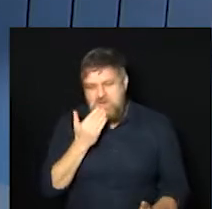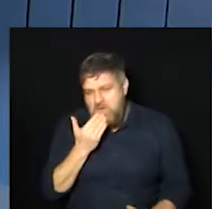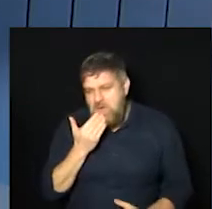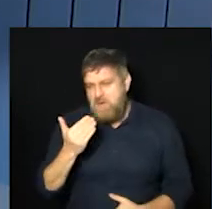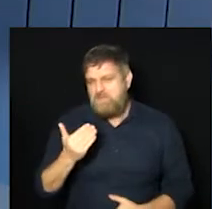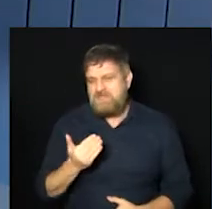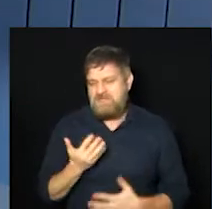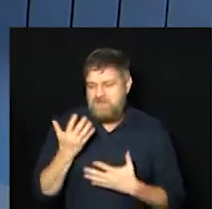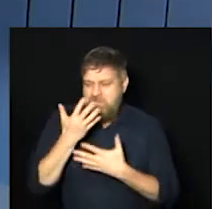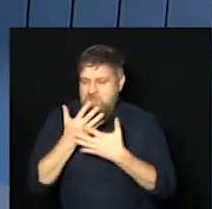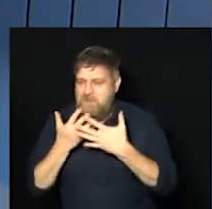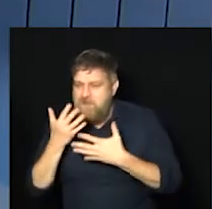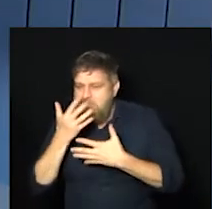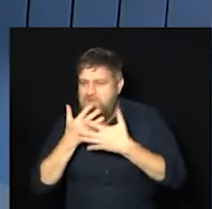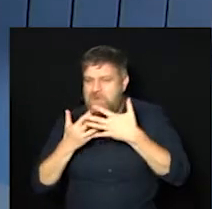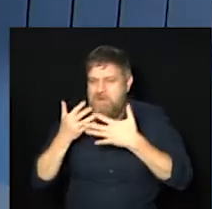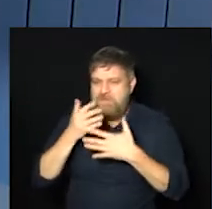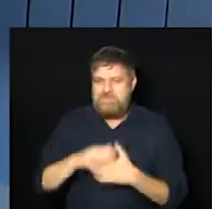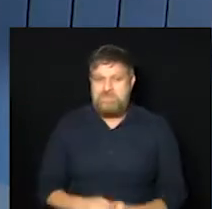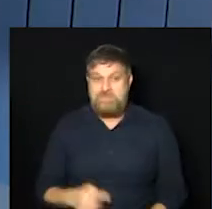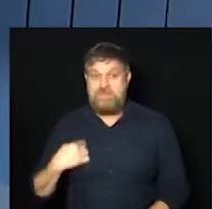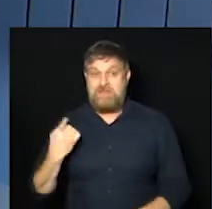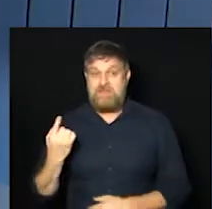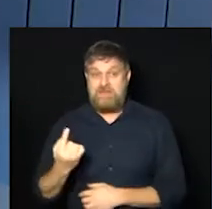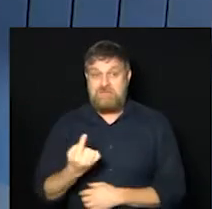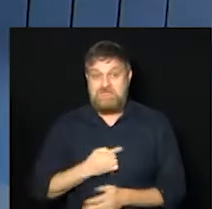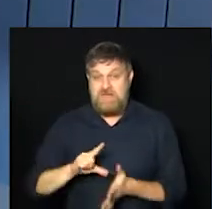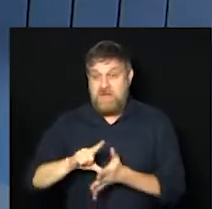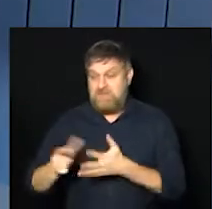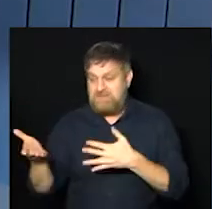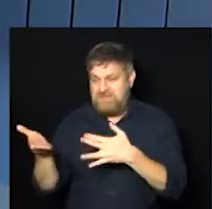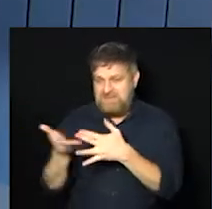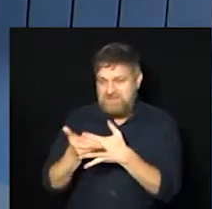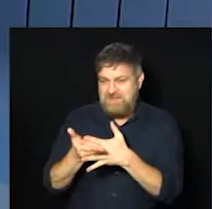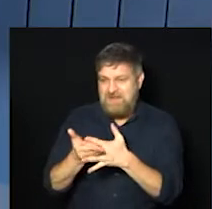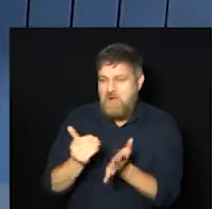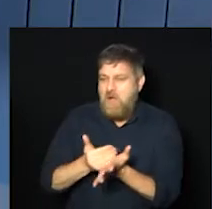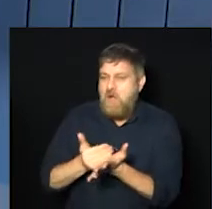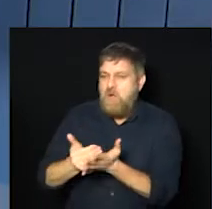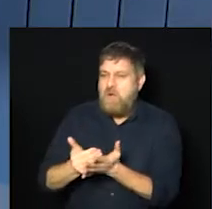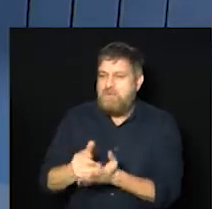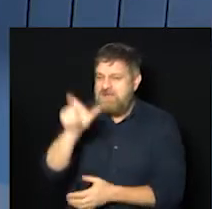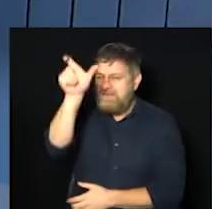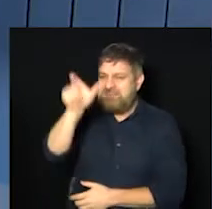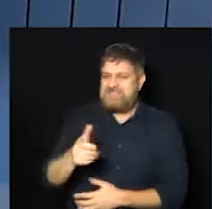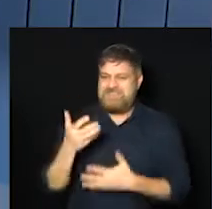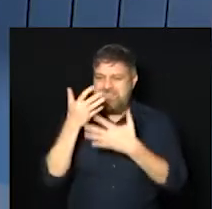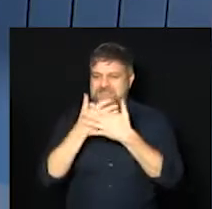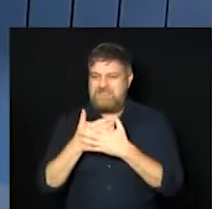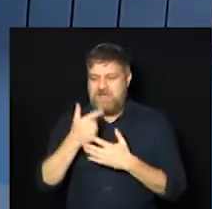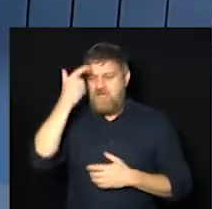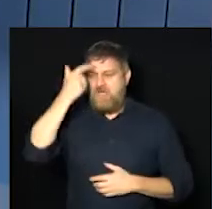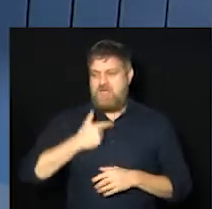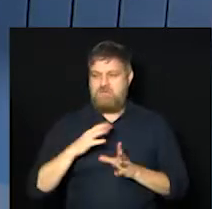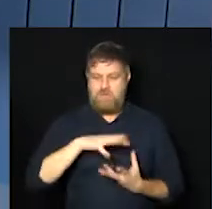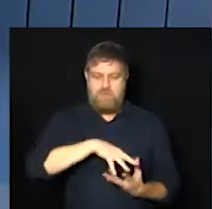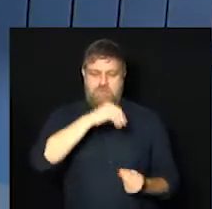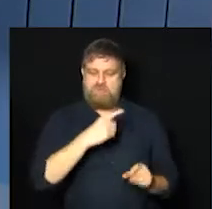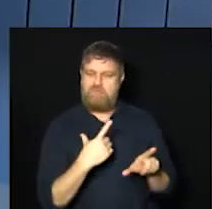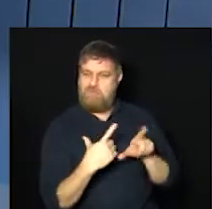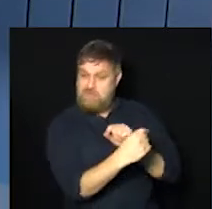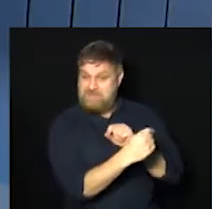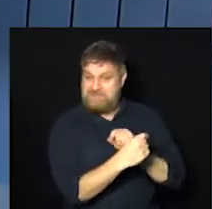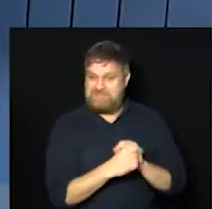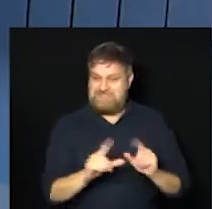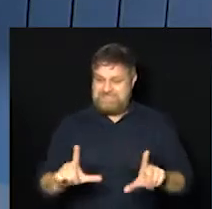uma palhinha. Então, por gentileza, para a gente poder ir para o intervalo, então com Débora Liss. Vou até me retirar aqui, Débora Liss vai cantar,